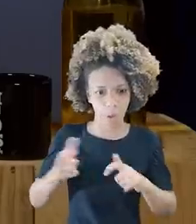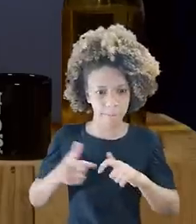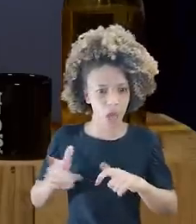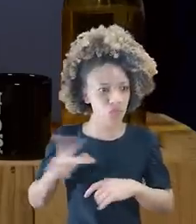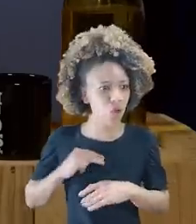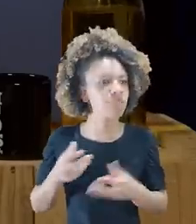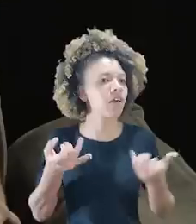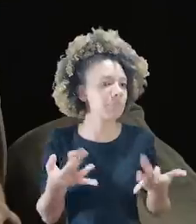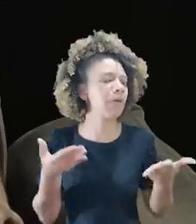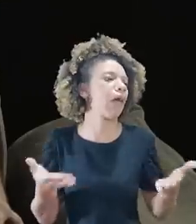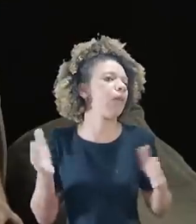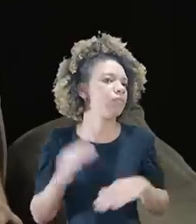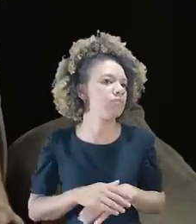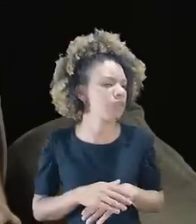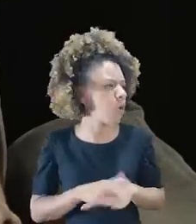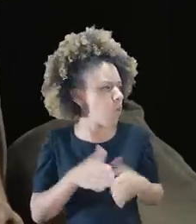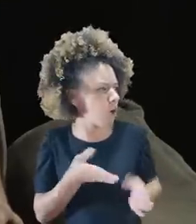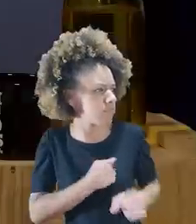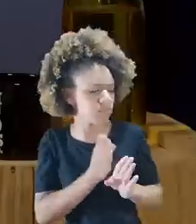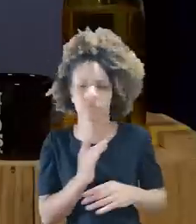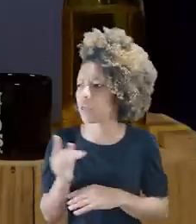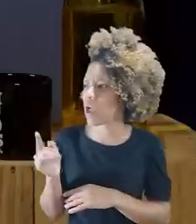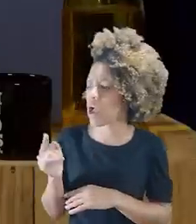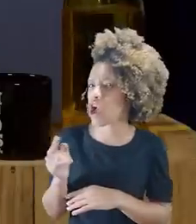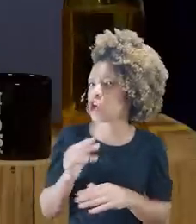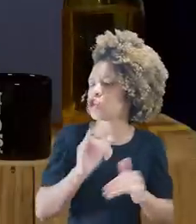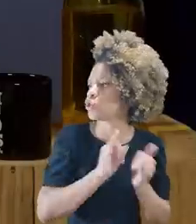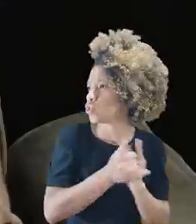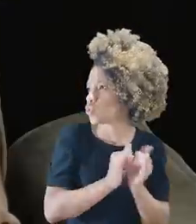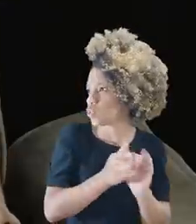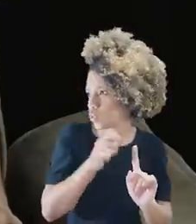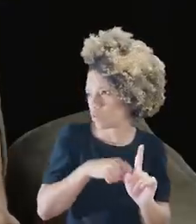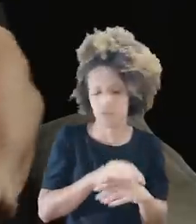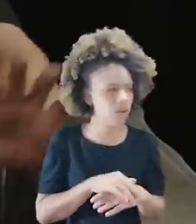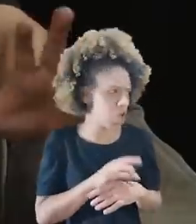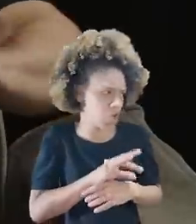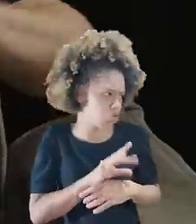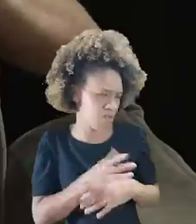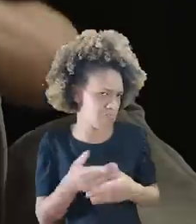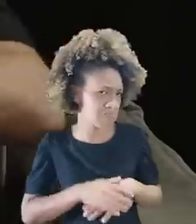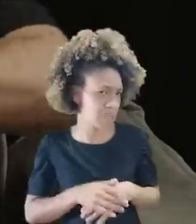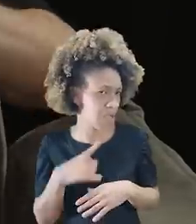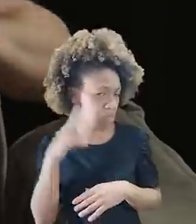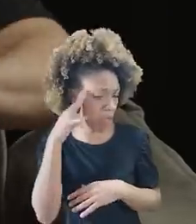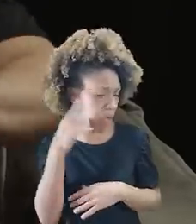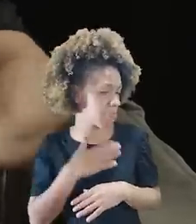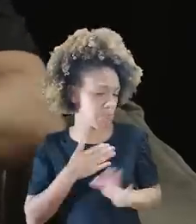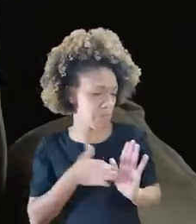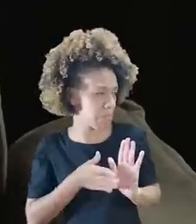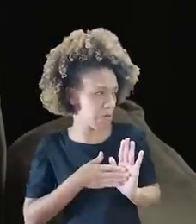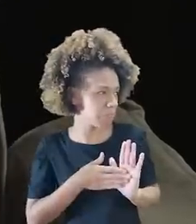tá explicado quando isso que você descobriu agora em Julho na época você era só tipo mano eu tenho muito minhas ideias e